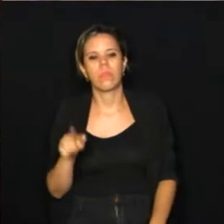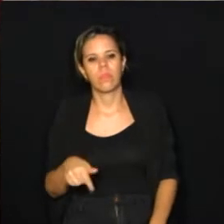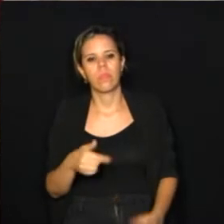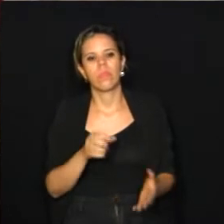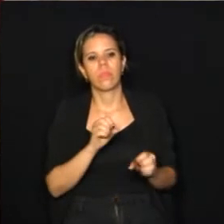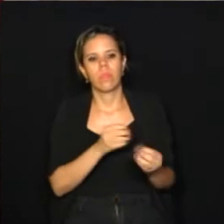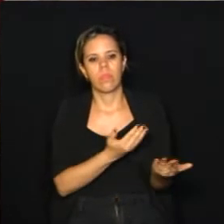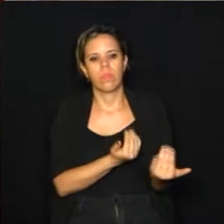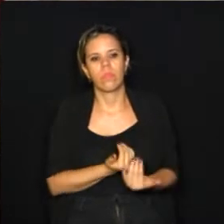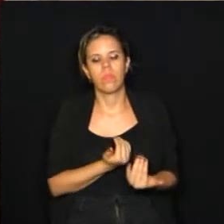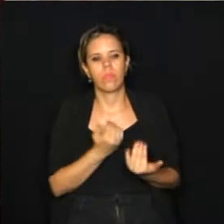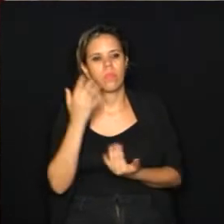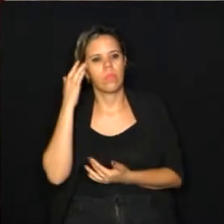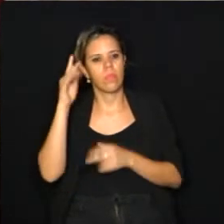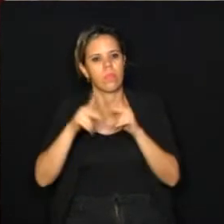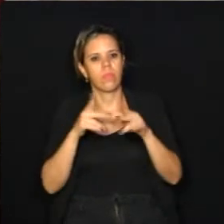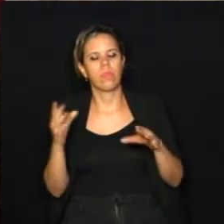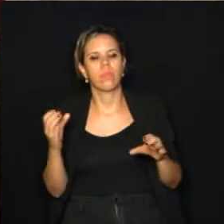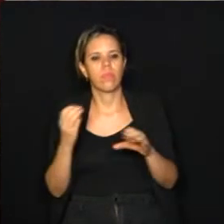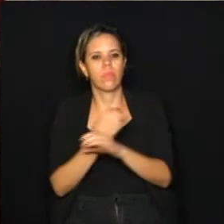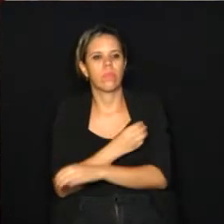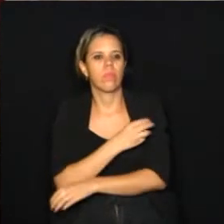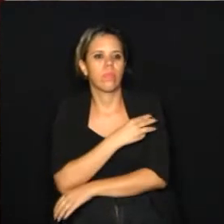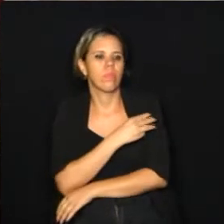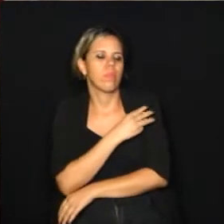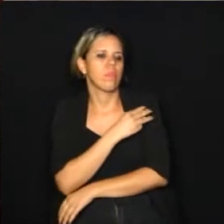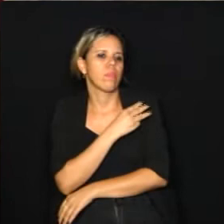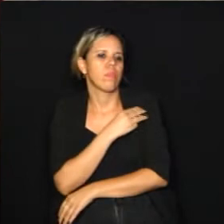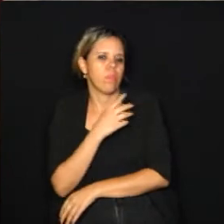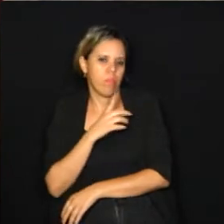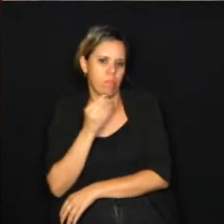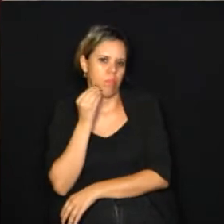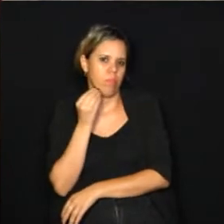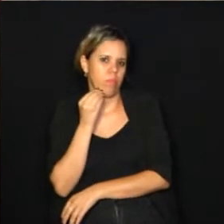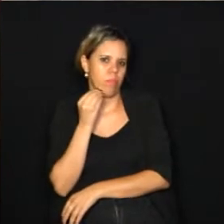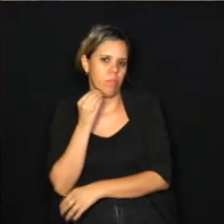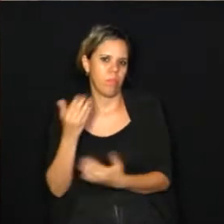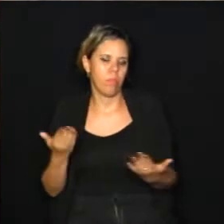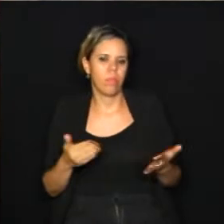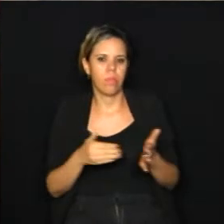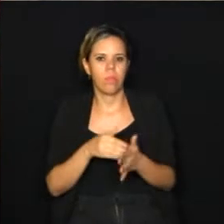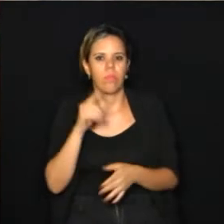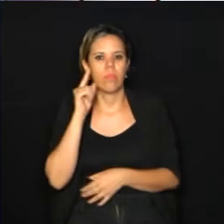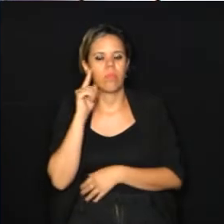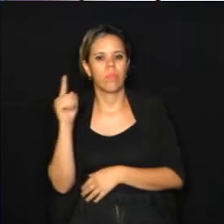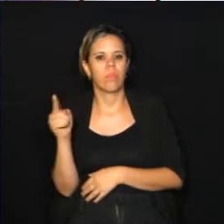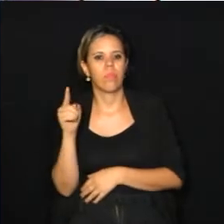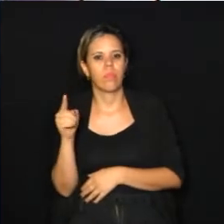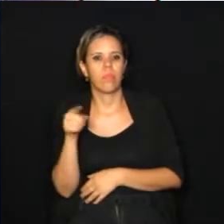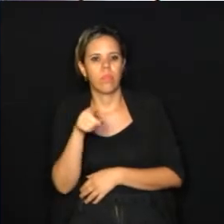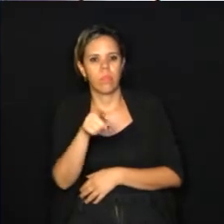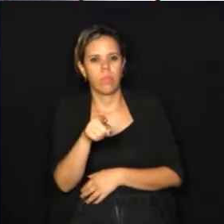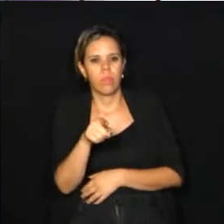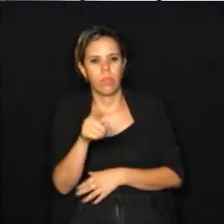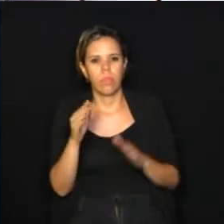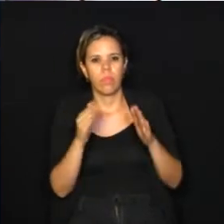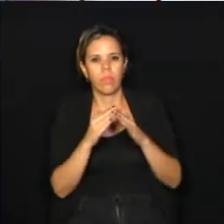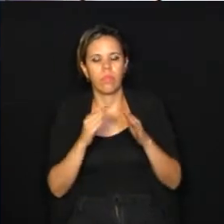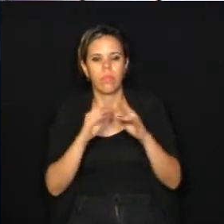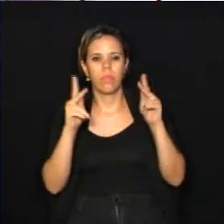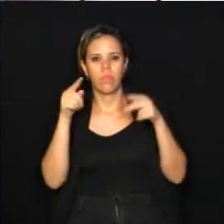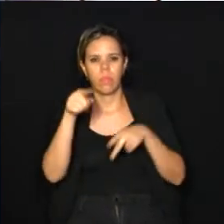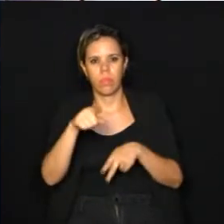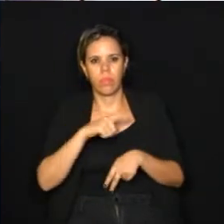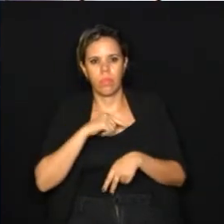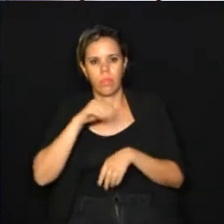Adultos, completar ensino médio, ensino fundamental, ainda tem oportunidade? Hoje é o último dia, Gabriel, e se você mora em Hortolândia,